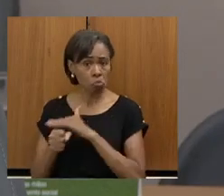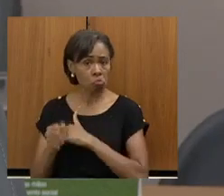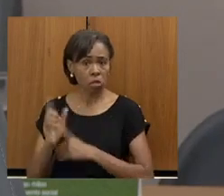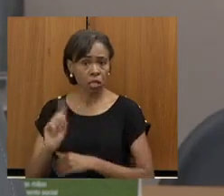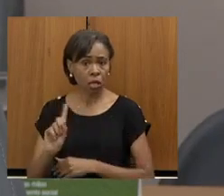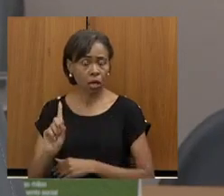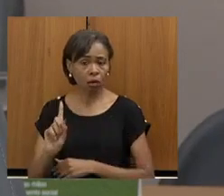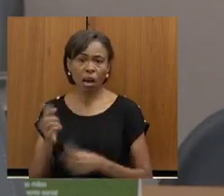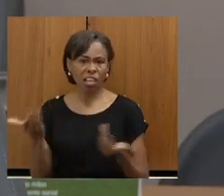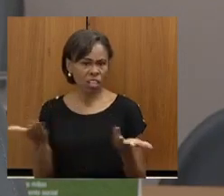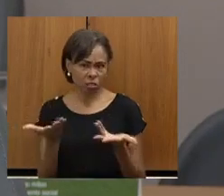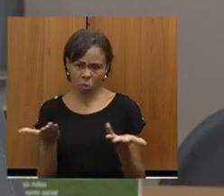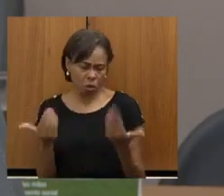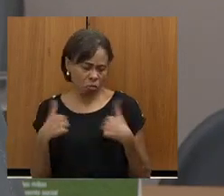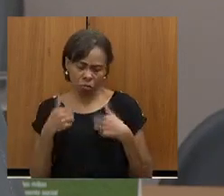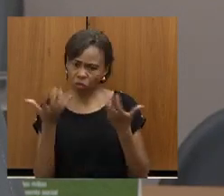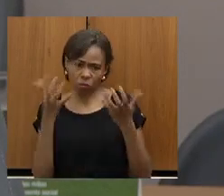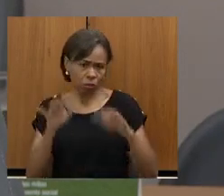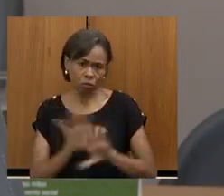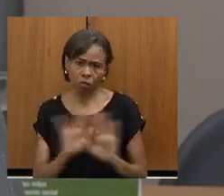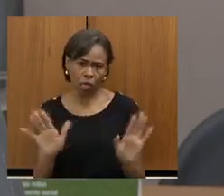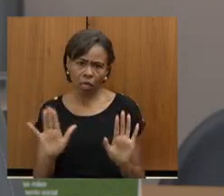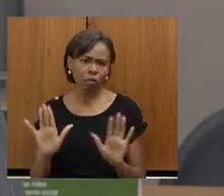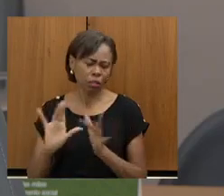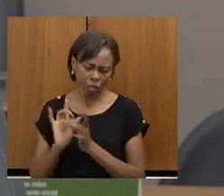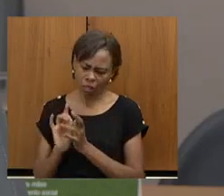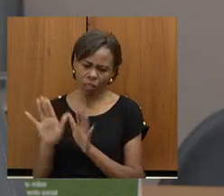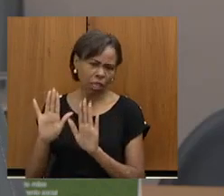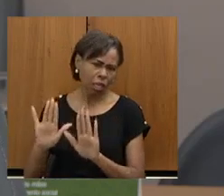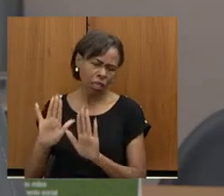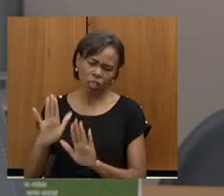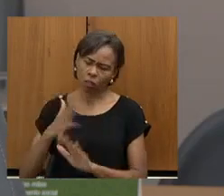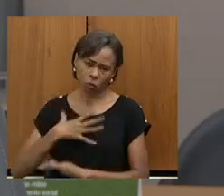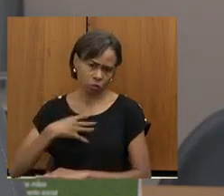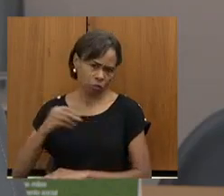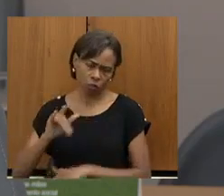Agora também eu não quero. Deixo meu filho o dia testado.